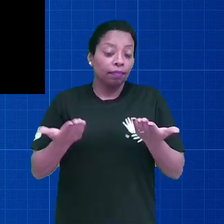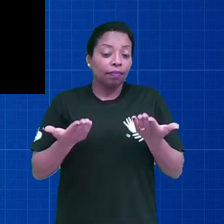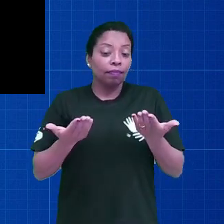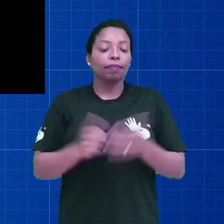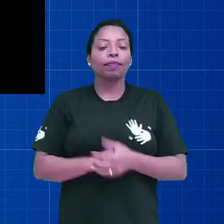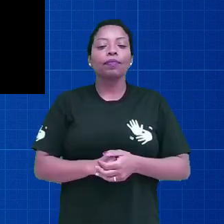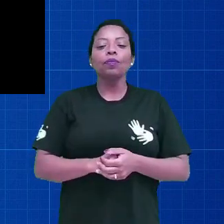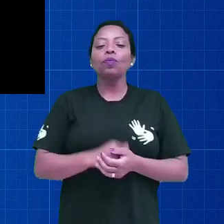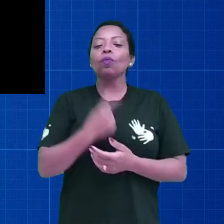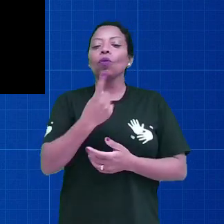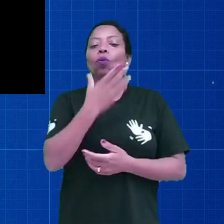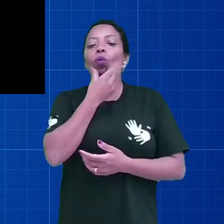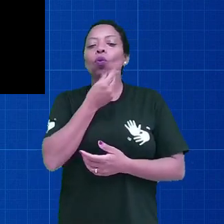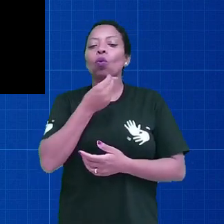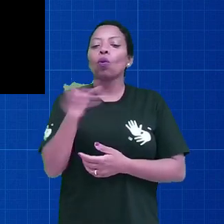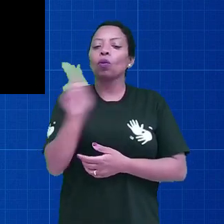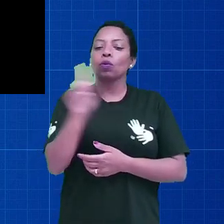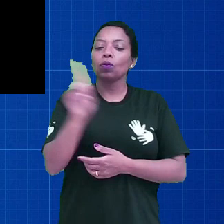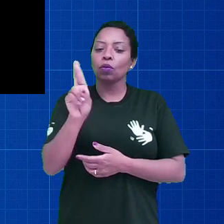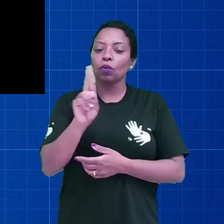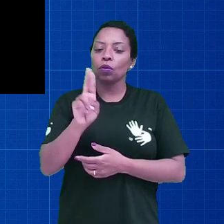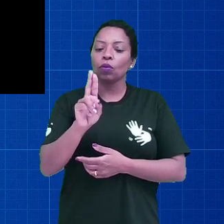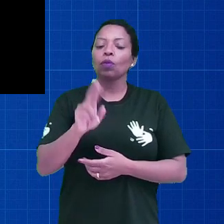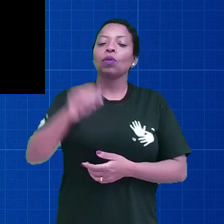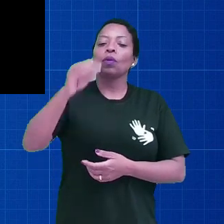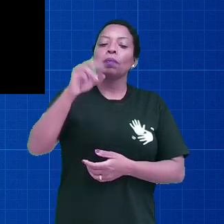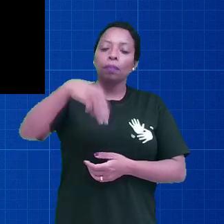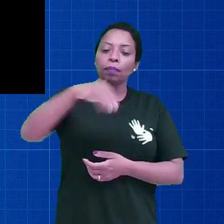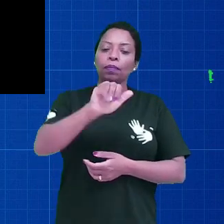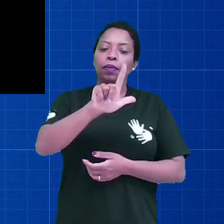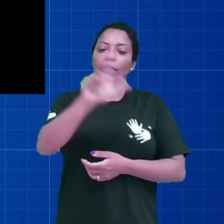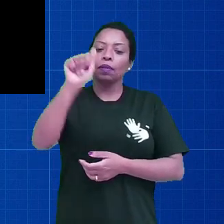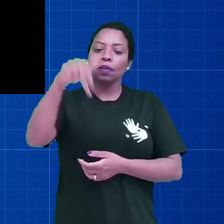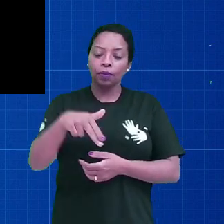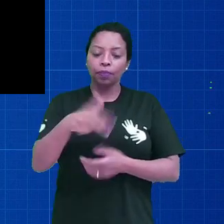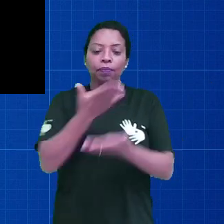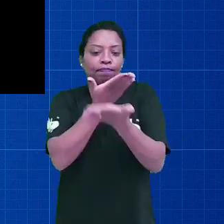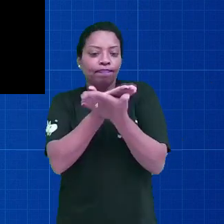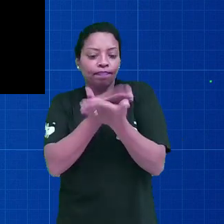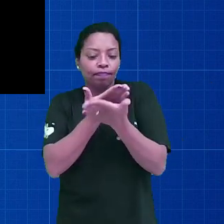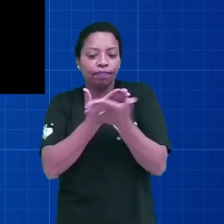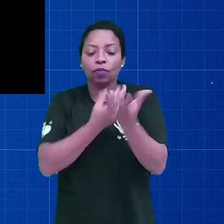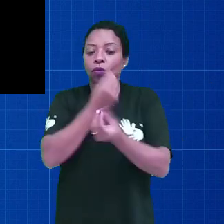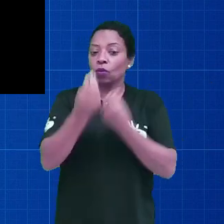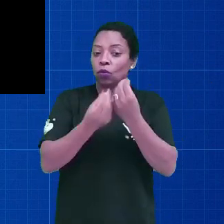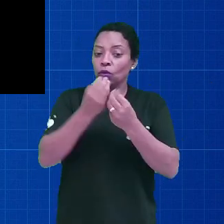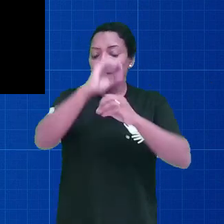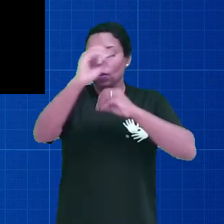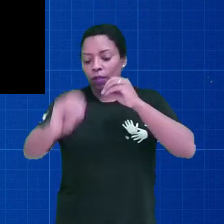um matemático russo chamado Milankovitch. Então, para quem quiser saber mais a respeito dessas